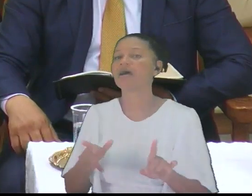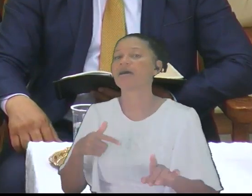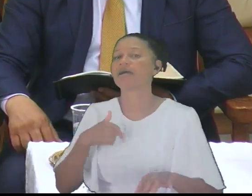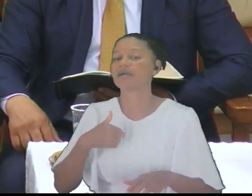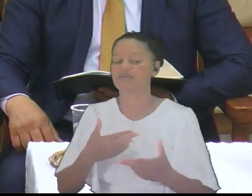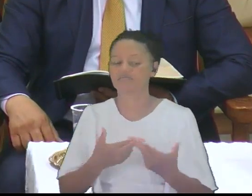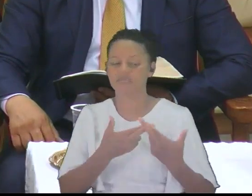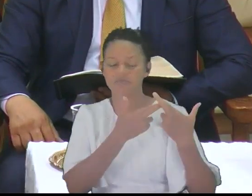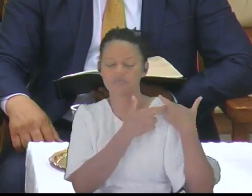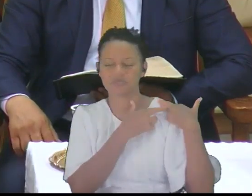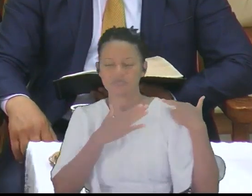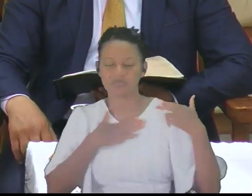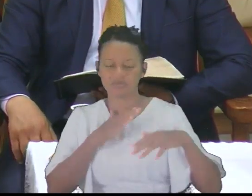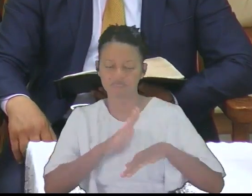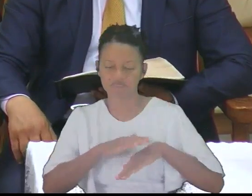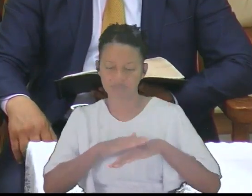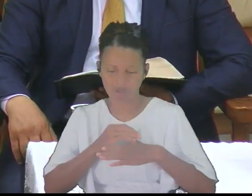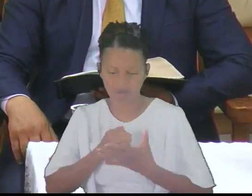minha parte.